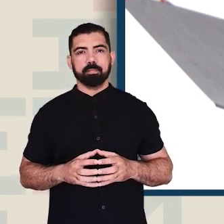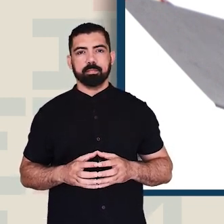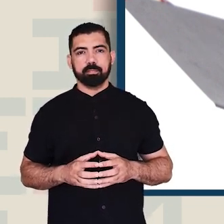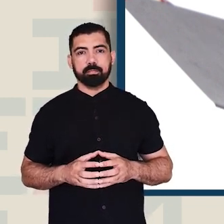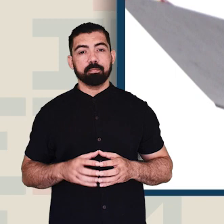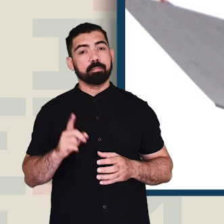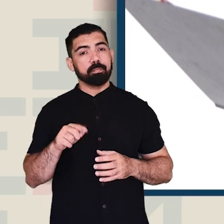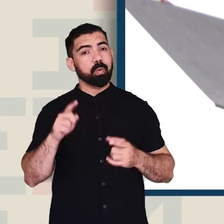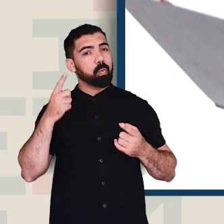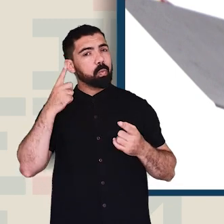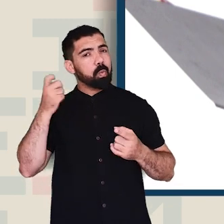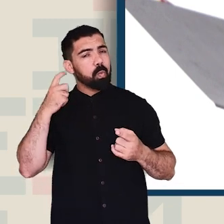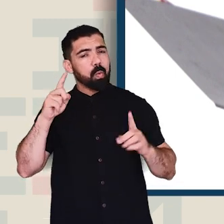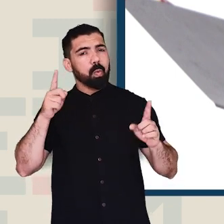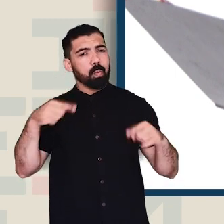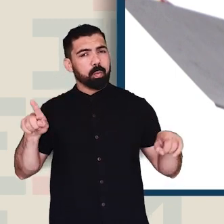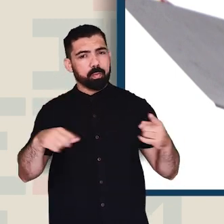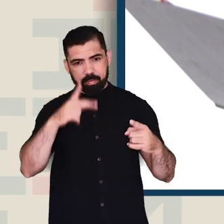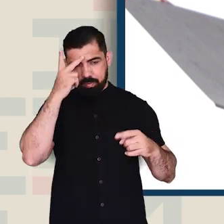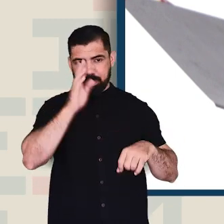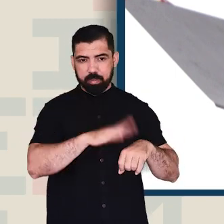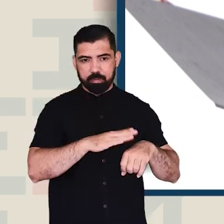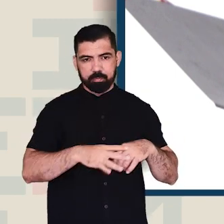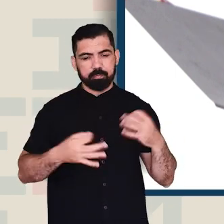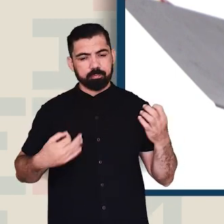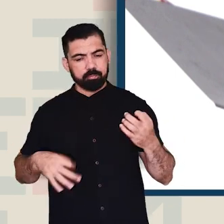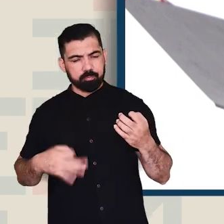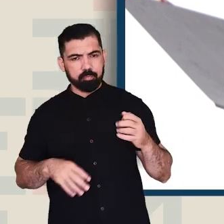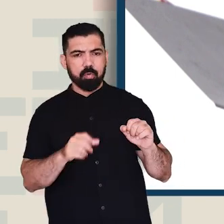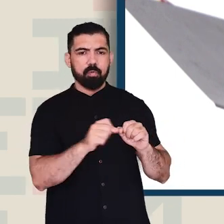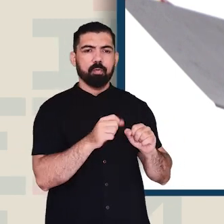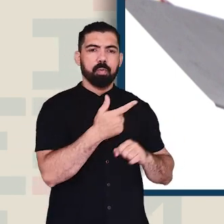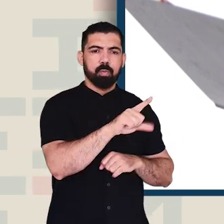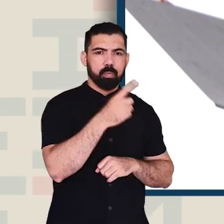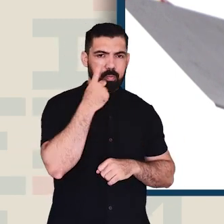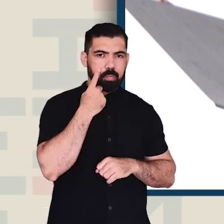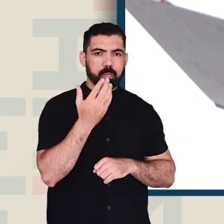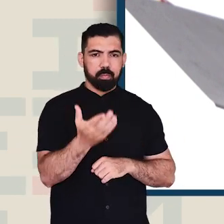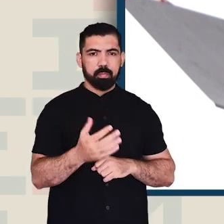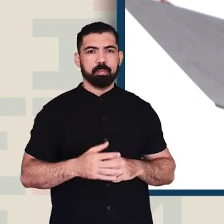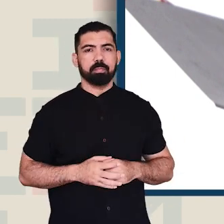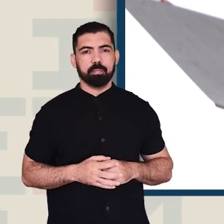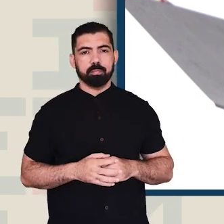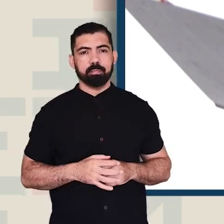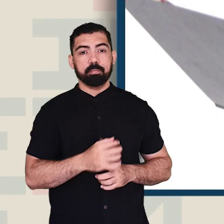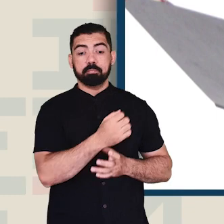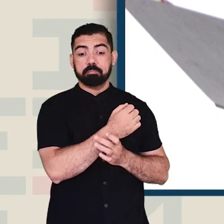Né? Já dá uma sonoridade. Enquanto um guitarrista está tocando ali, você pode fazer isso.